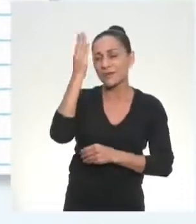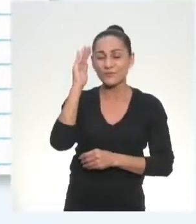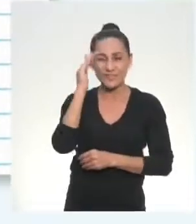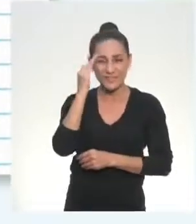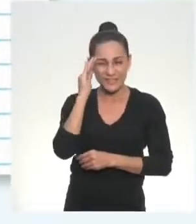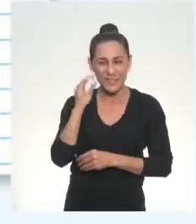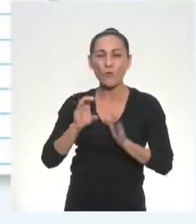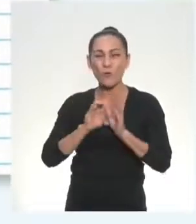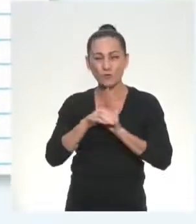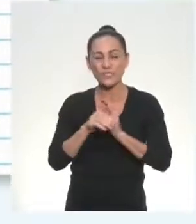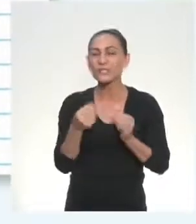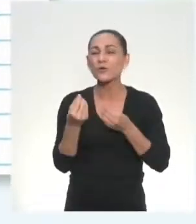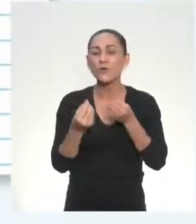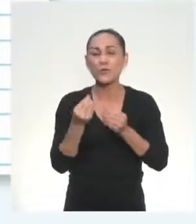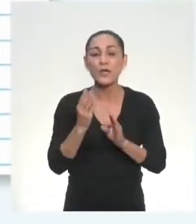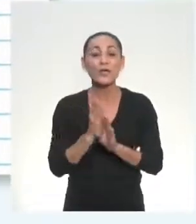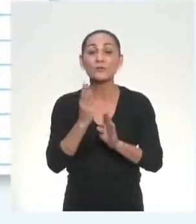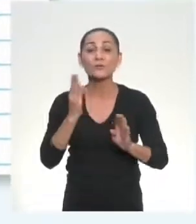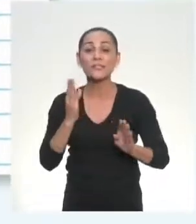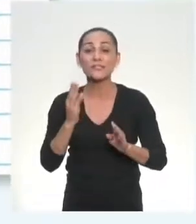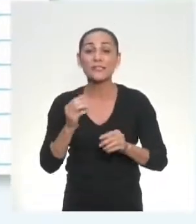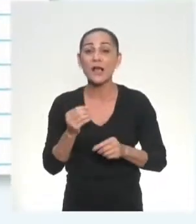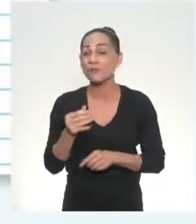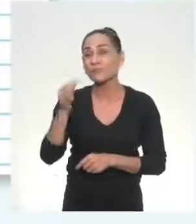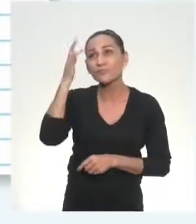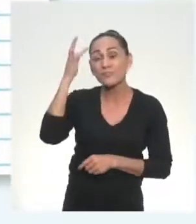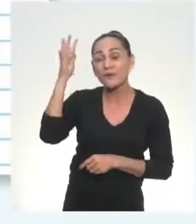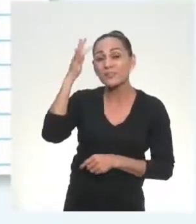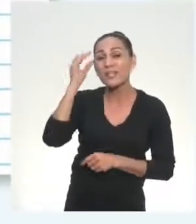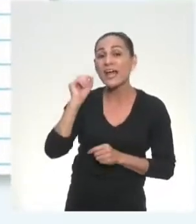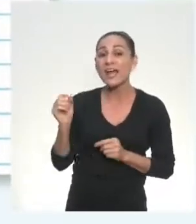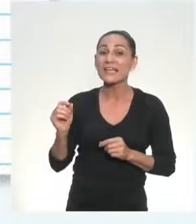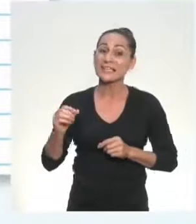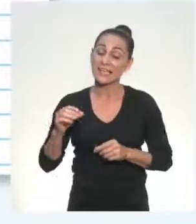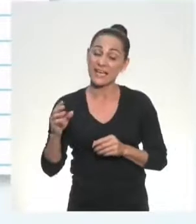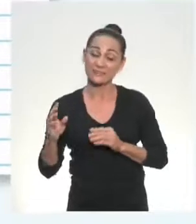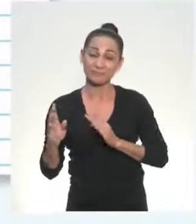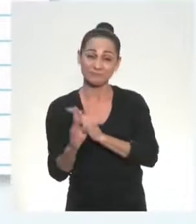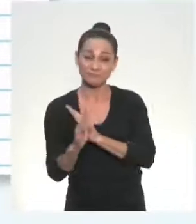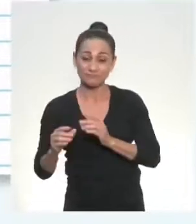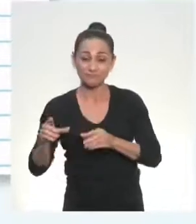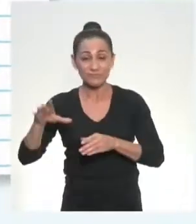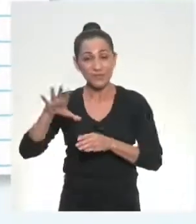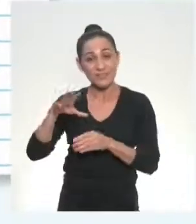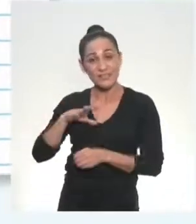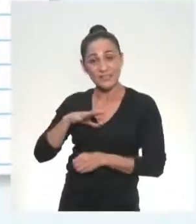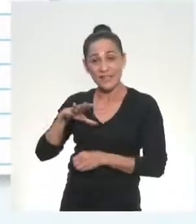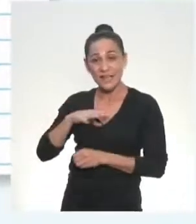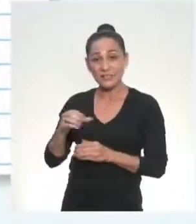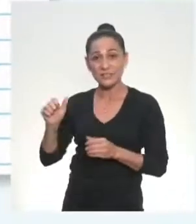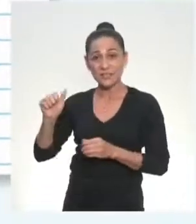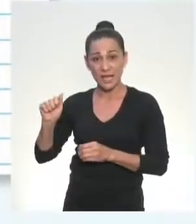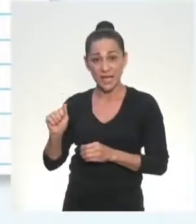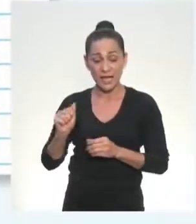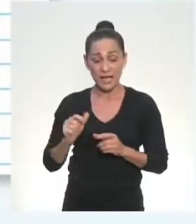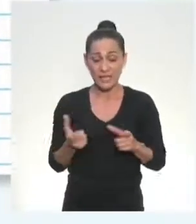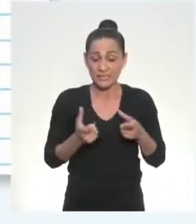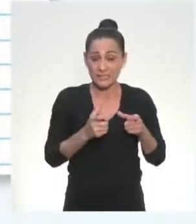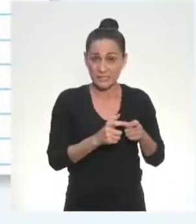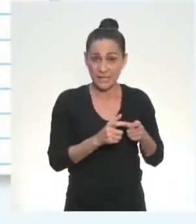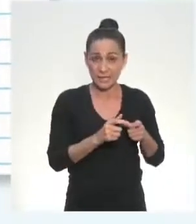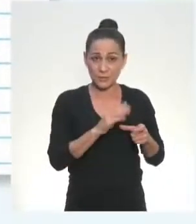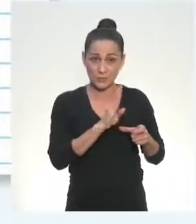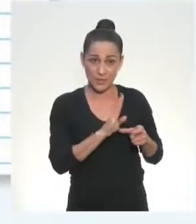quando pensamos numa situação hipotética. Vamos imaginar que a cidade A é uma cidade média cercada pelas cidades menores